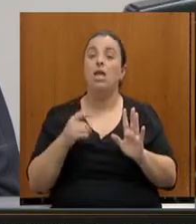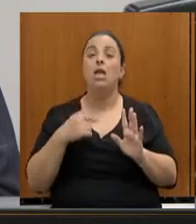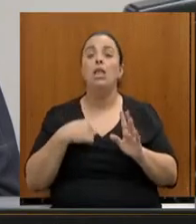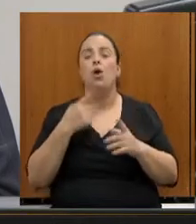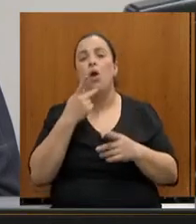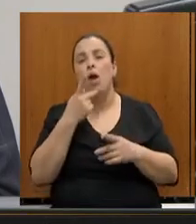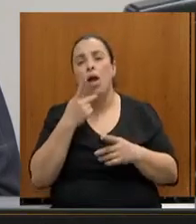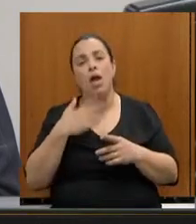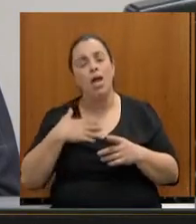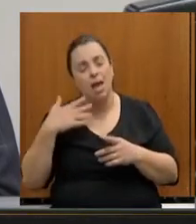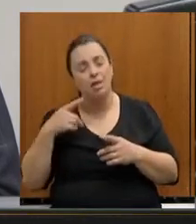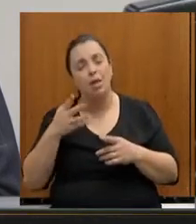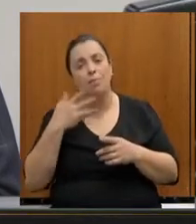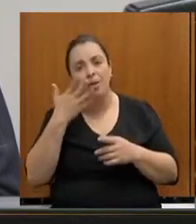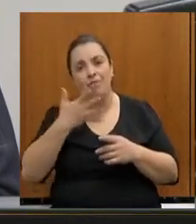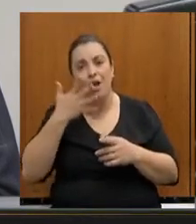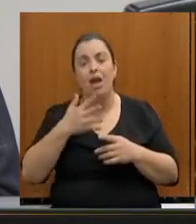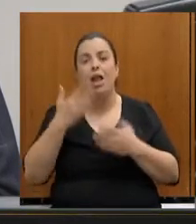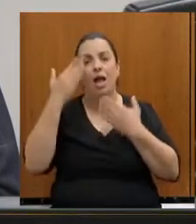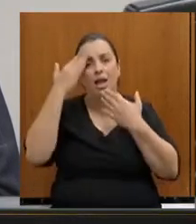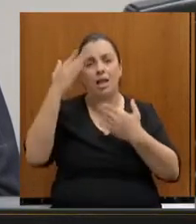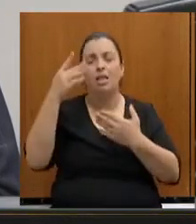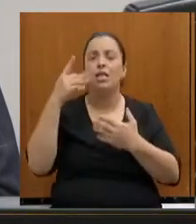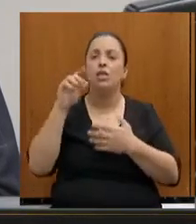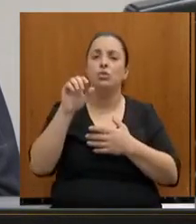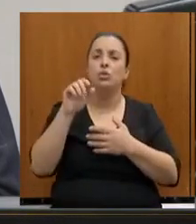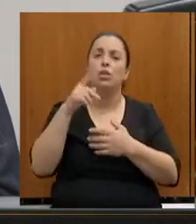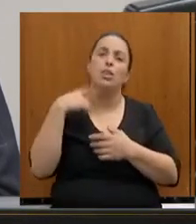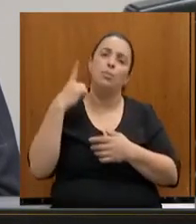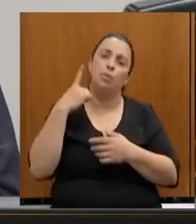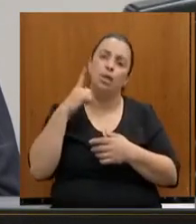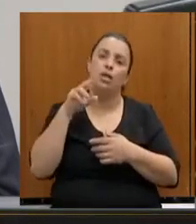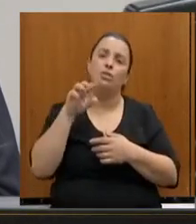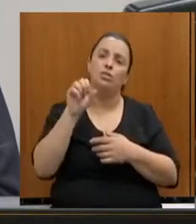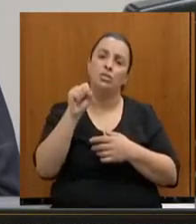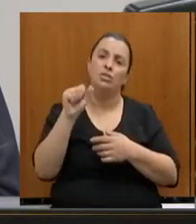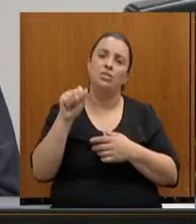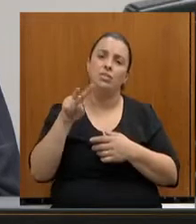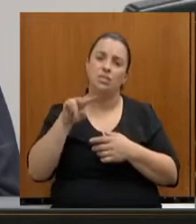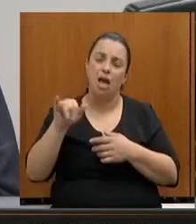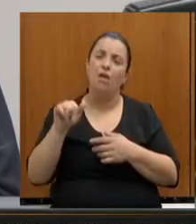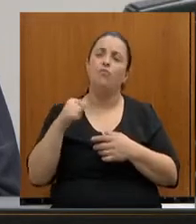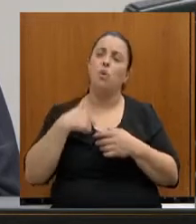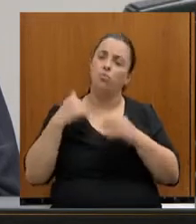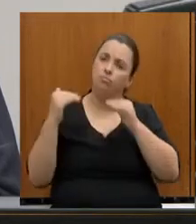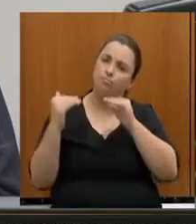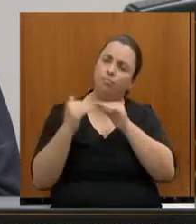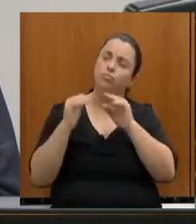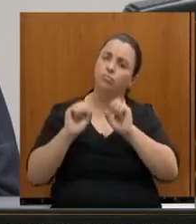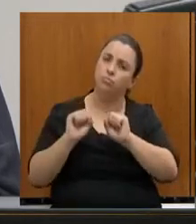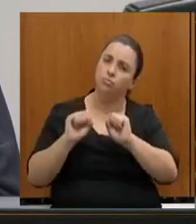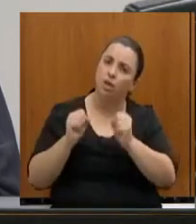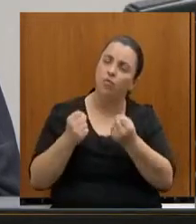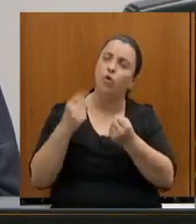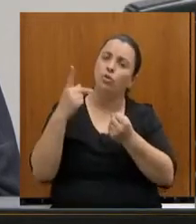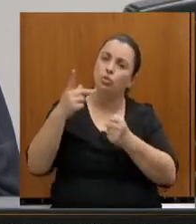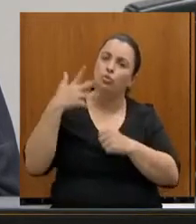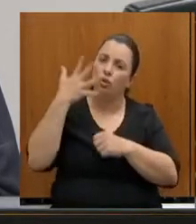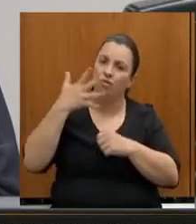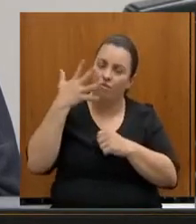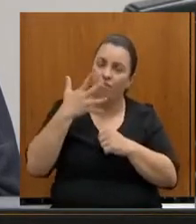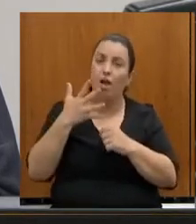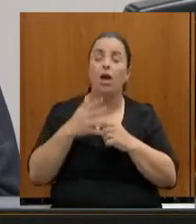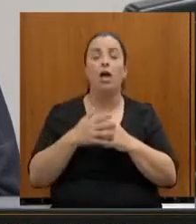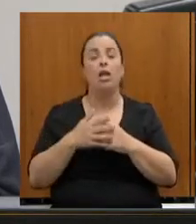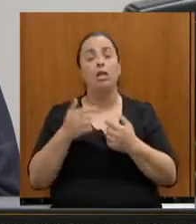agradeço Deputado Sávio Souza Cruz as suas colocações reitera suas colocações eu